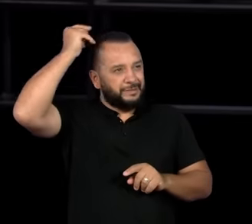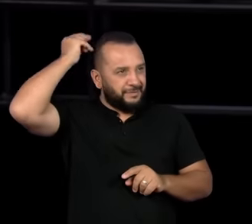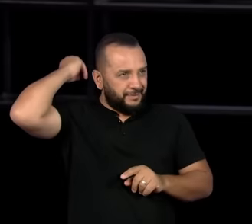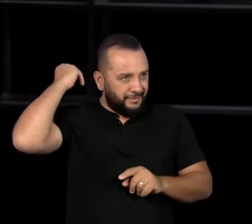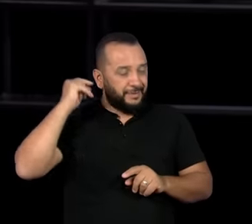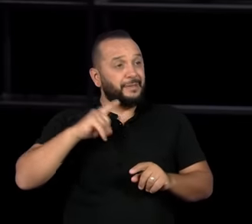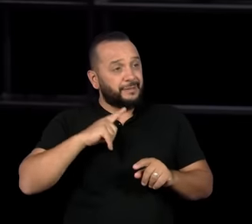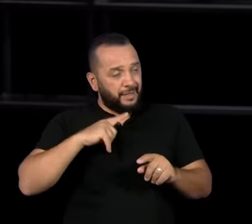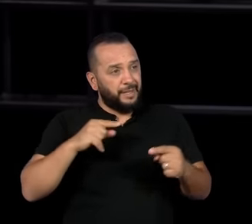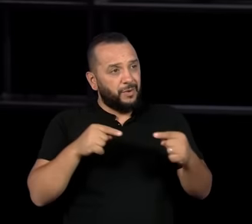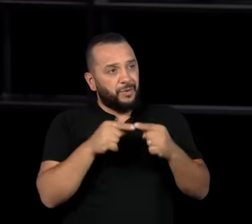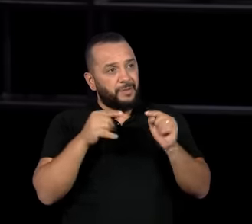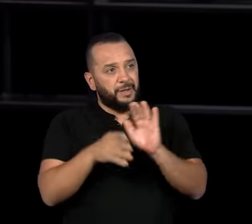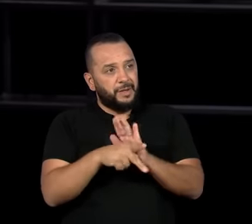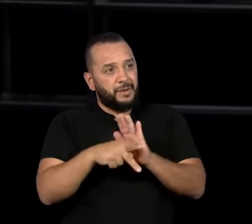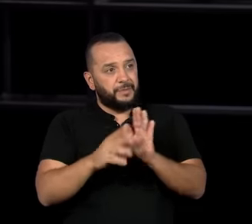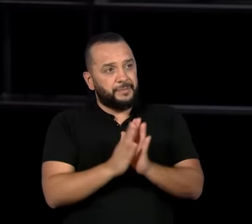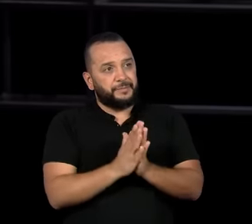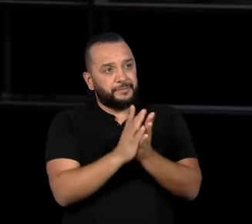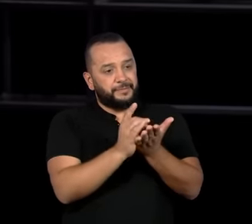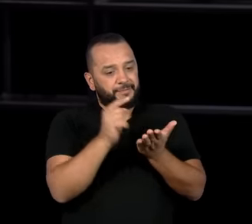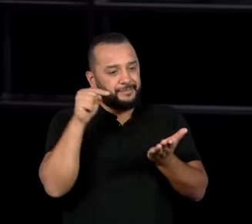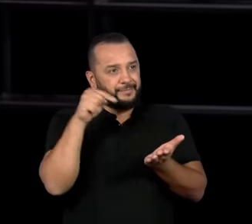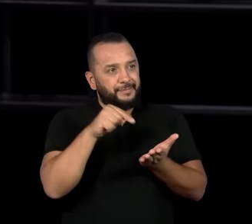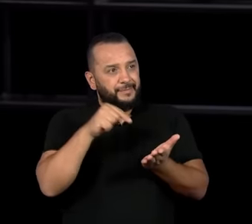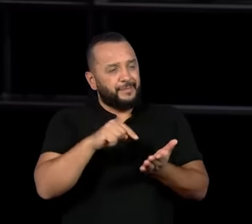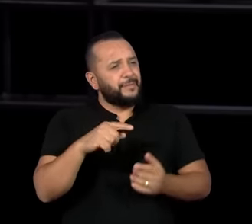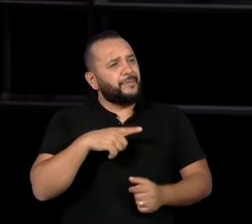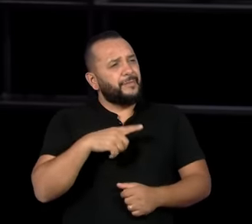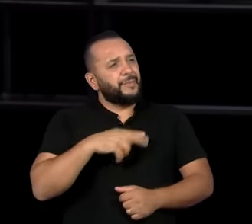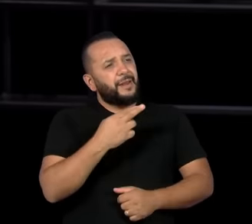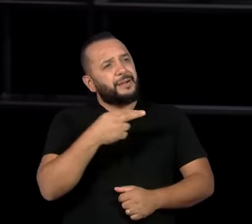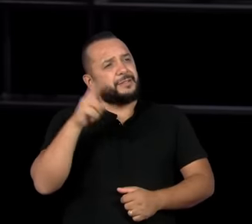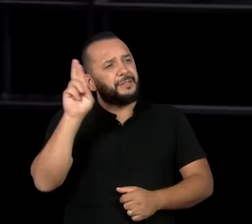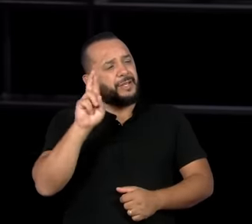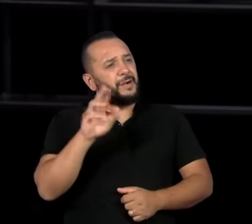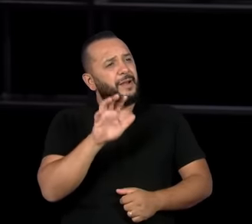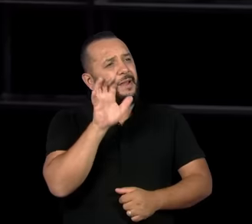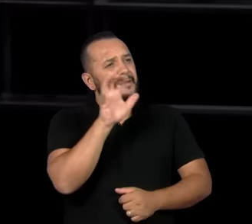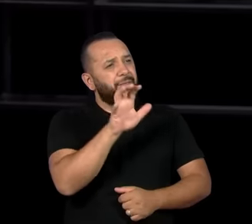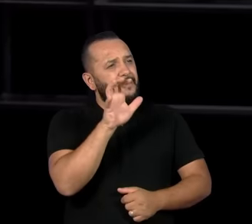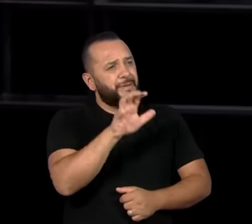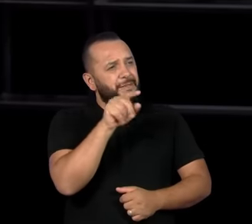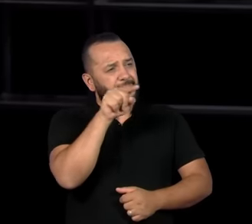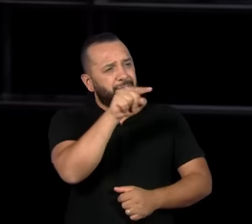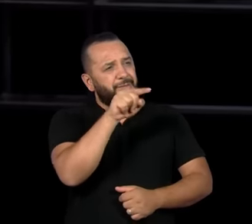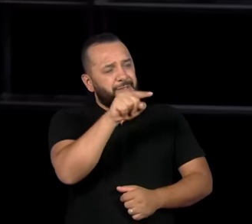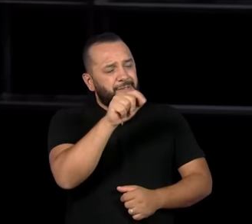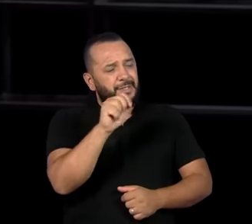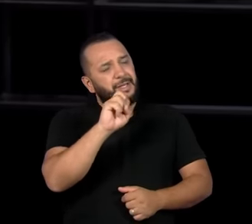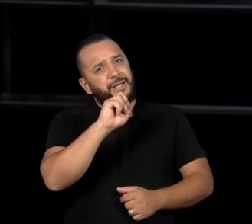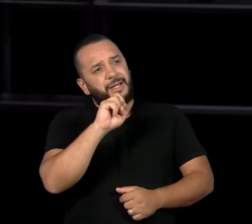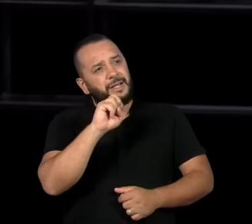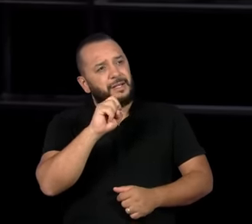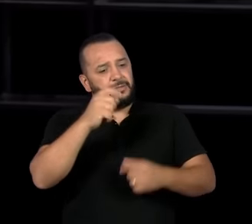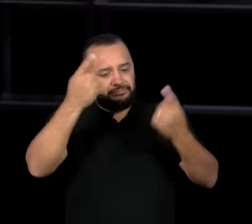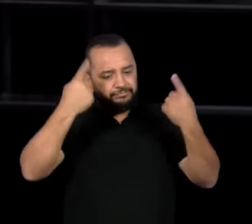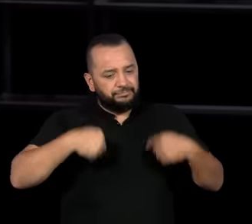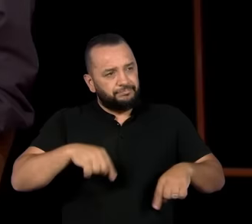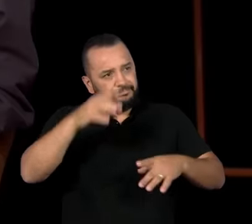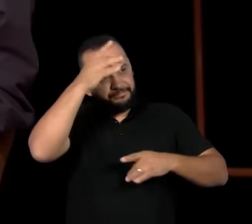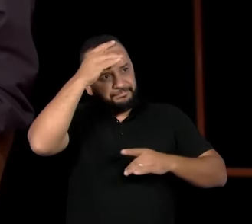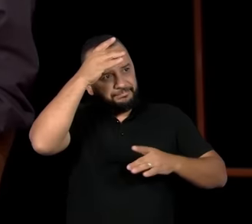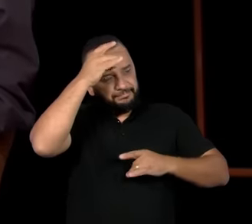na Bíblia. Isso. Em que medida esse componente religioso interfere na composição física ou psicológica de um